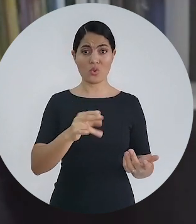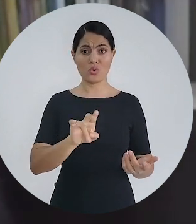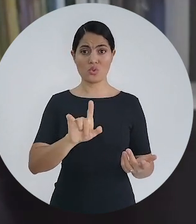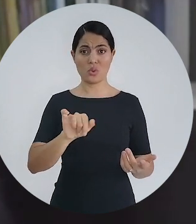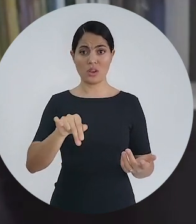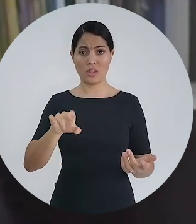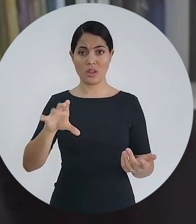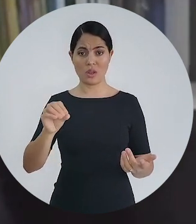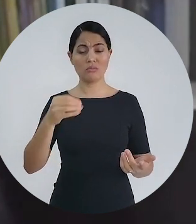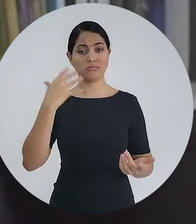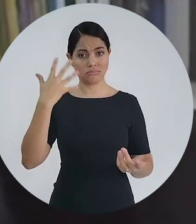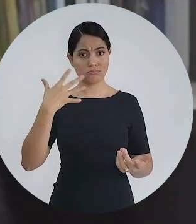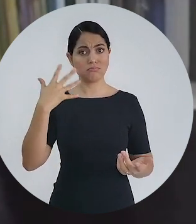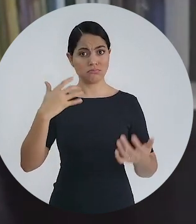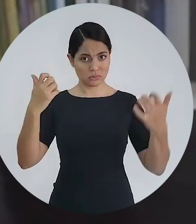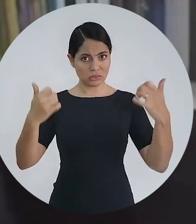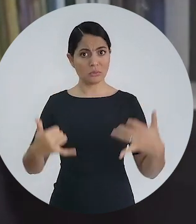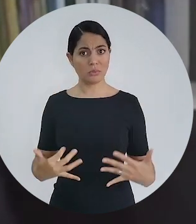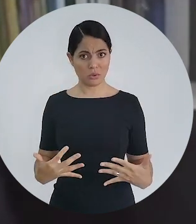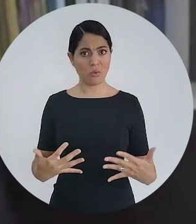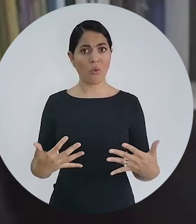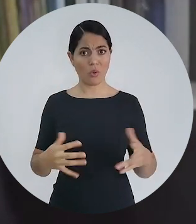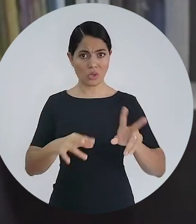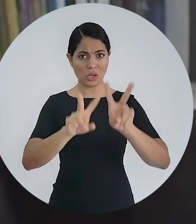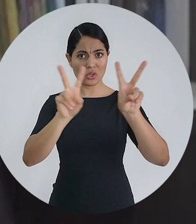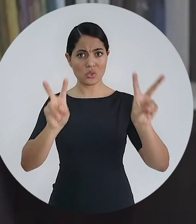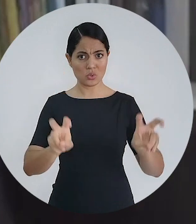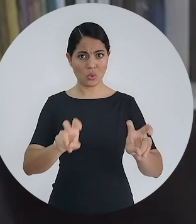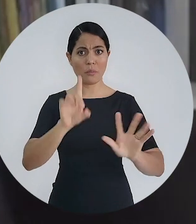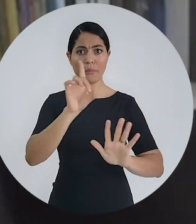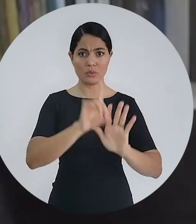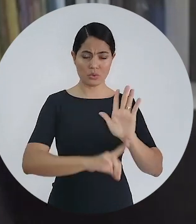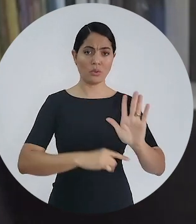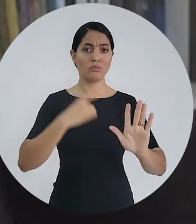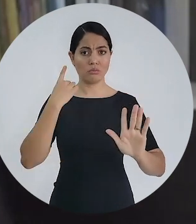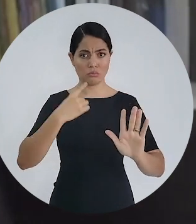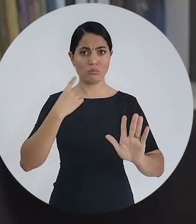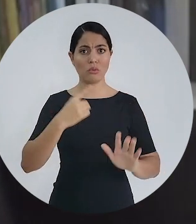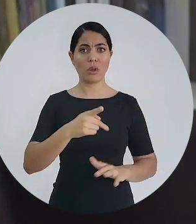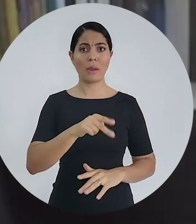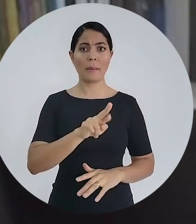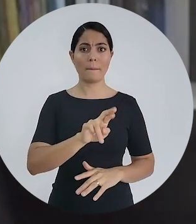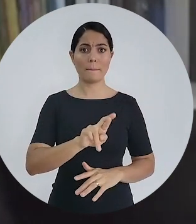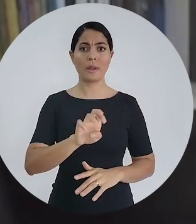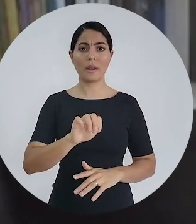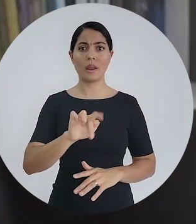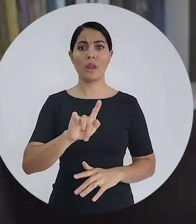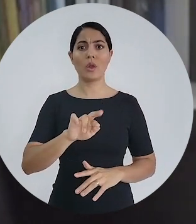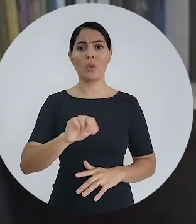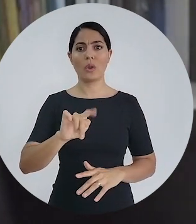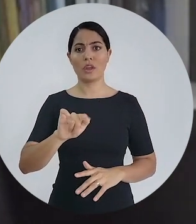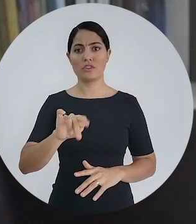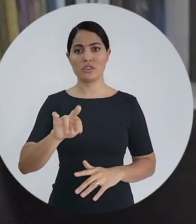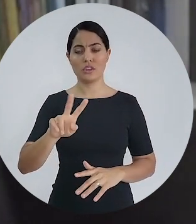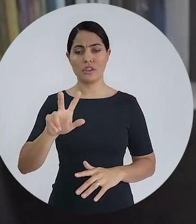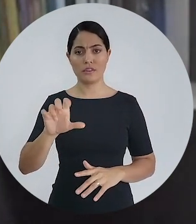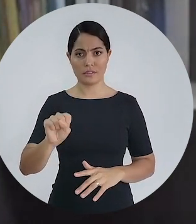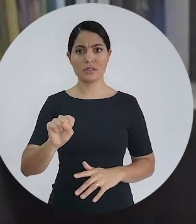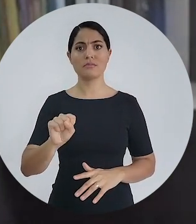às prerrogativas, há mais do que isso. Há um bloqueio de defesa realizado por